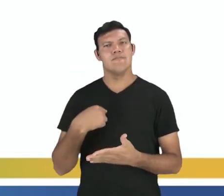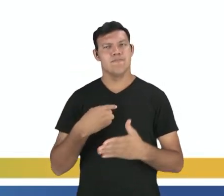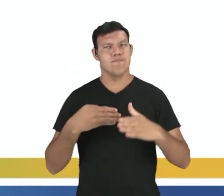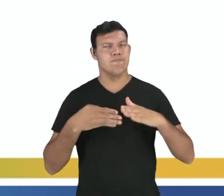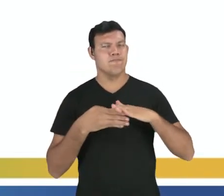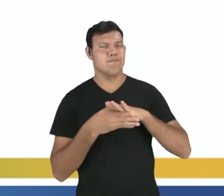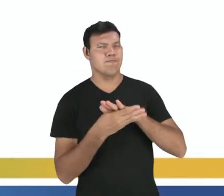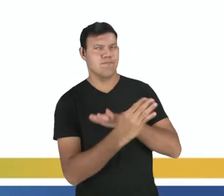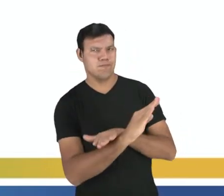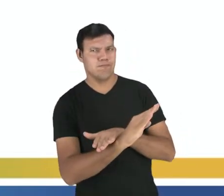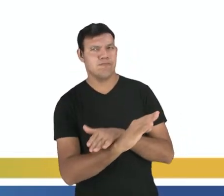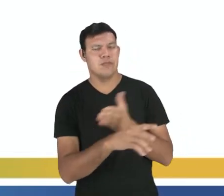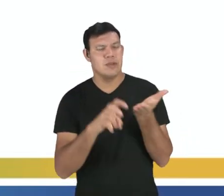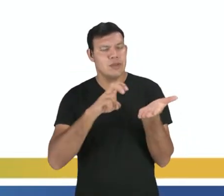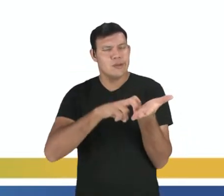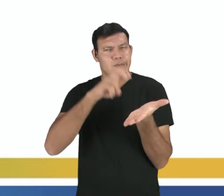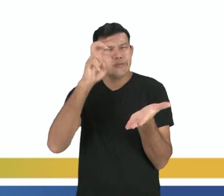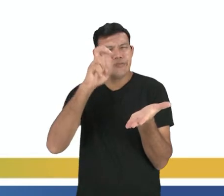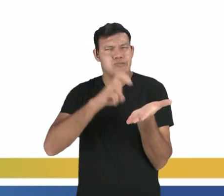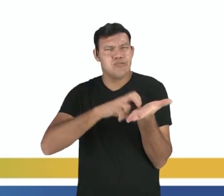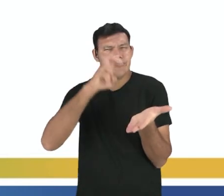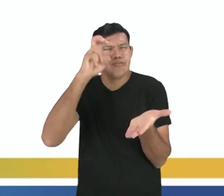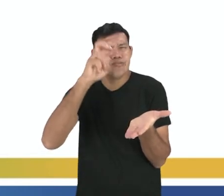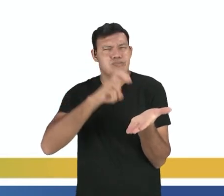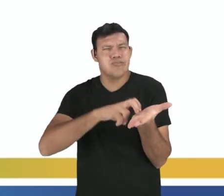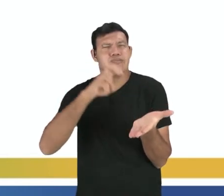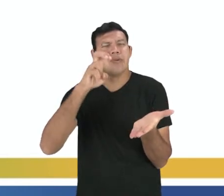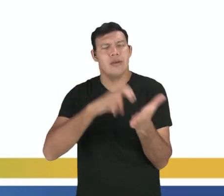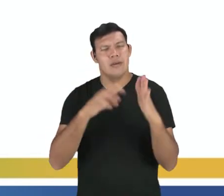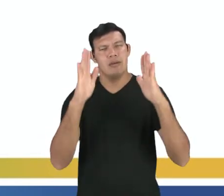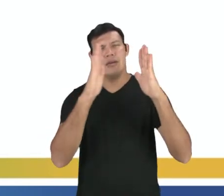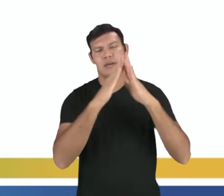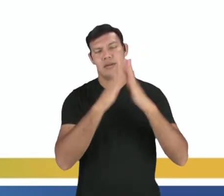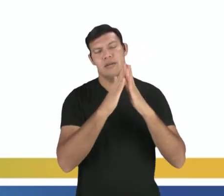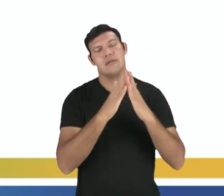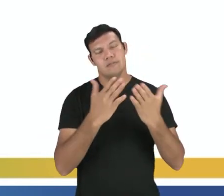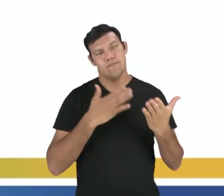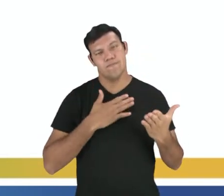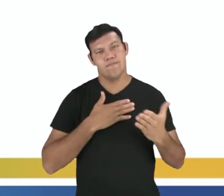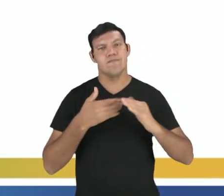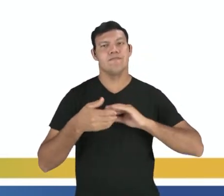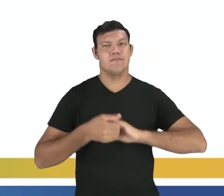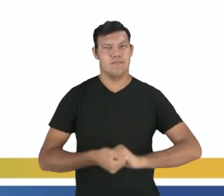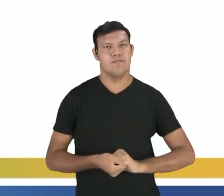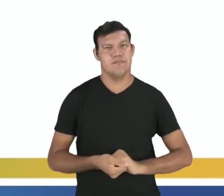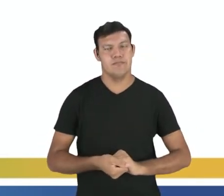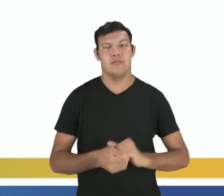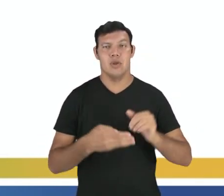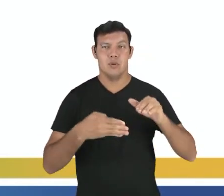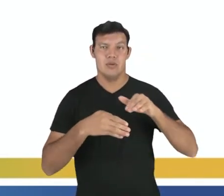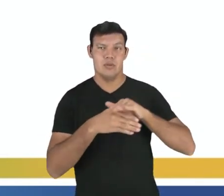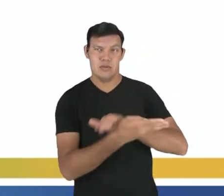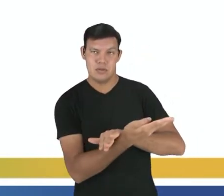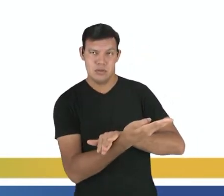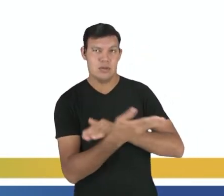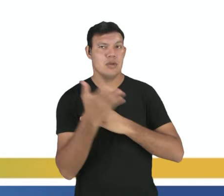eu levantava antes do que todo mundo na minha casa, na nossa casa. Então, hábito no passado também,